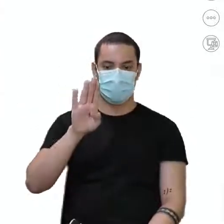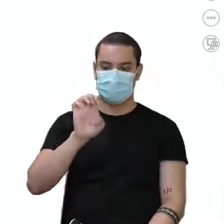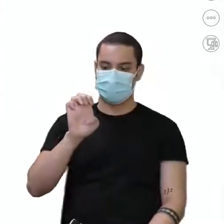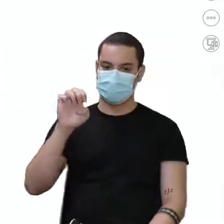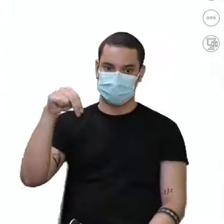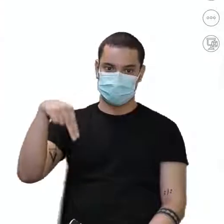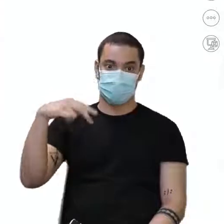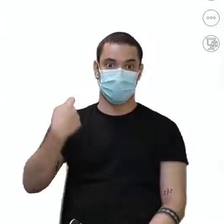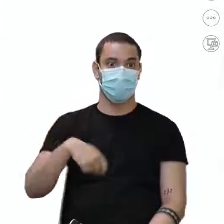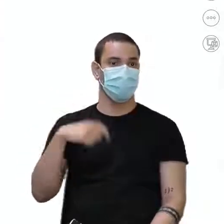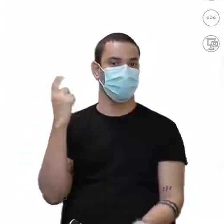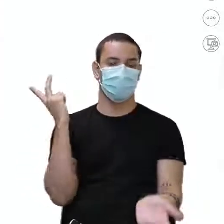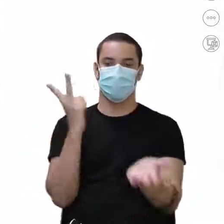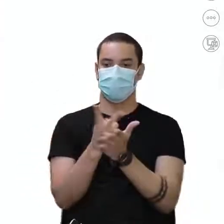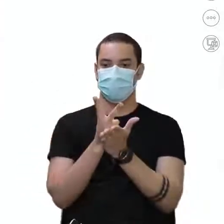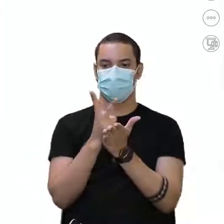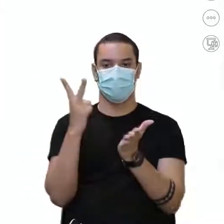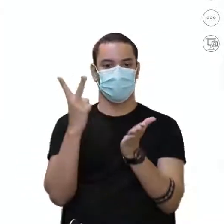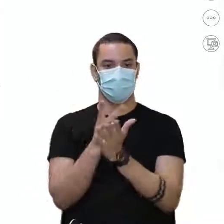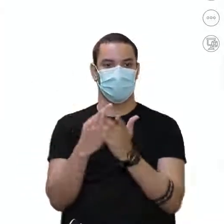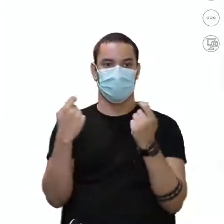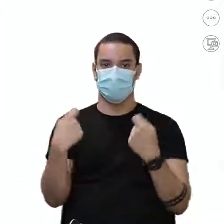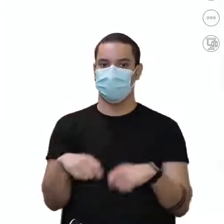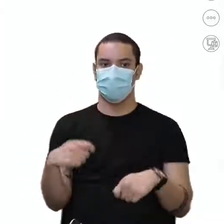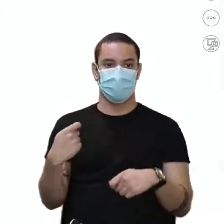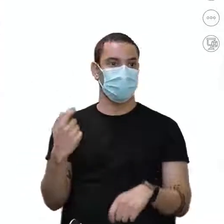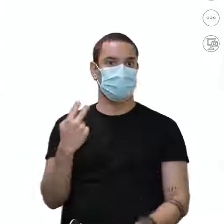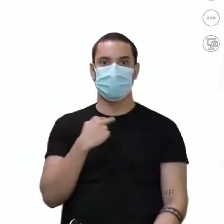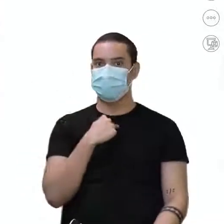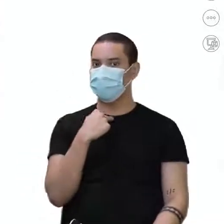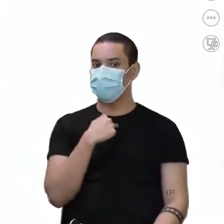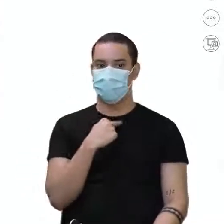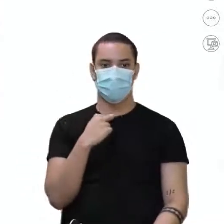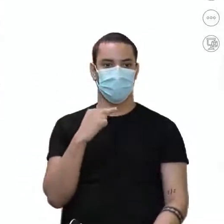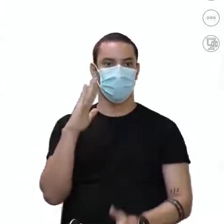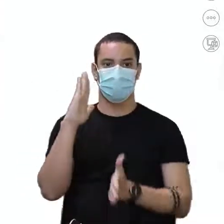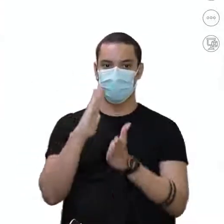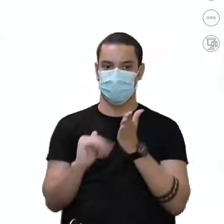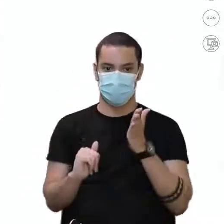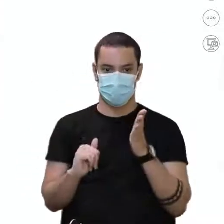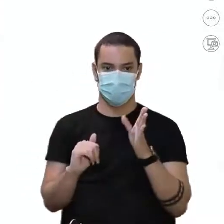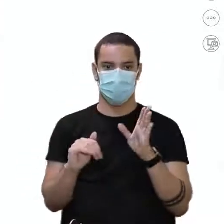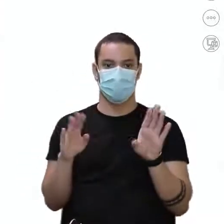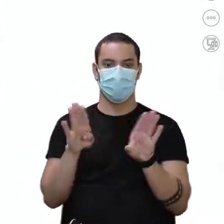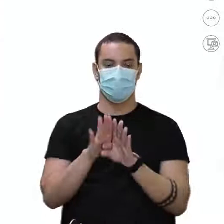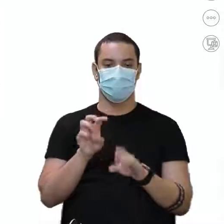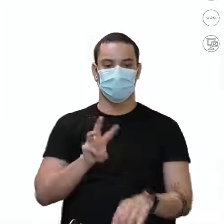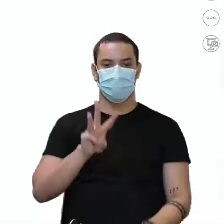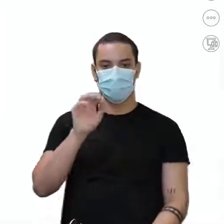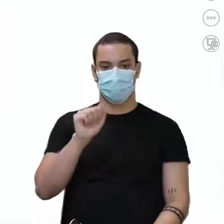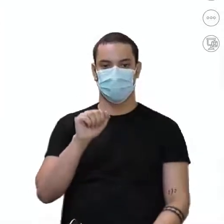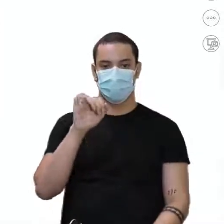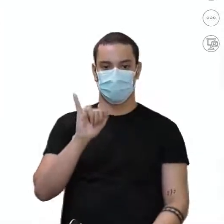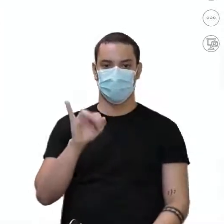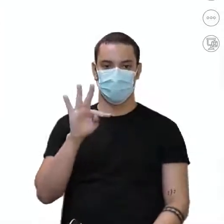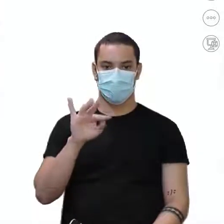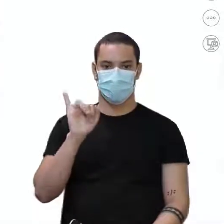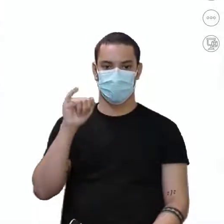que precisa, toda vez precisa, gente. Não pode vir sem o been. E aí o seu verbo wait passa para cá com